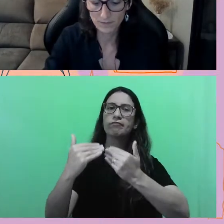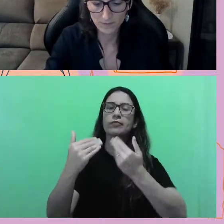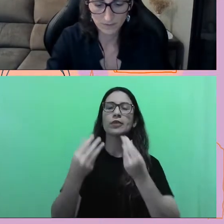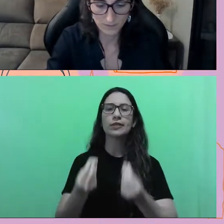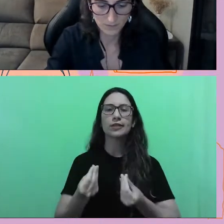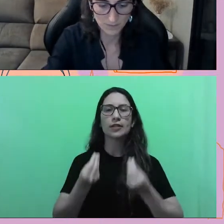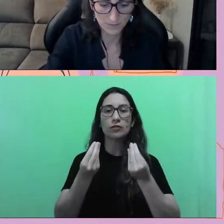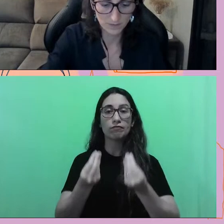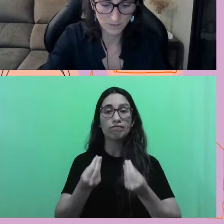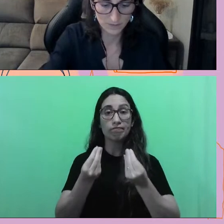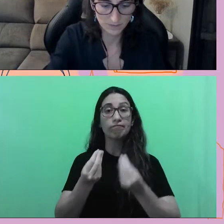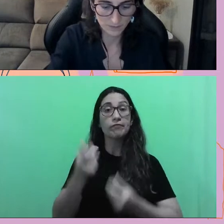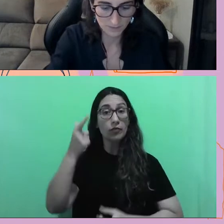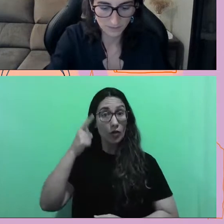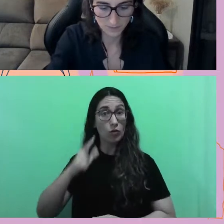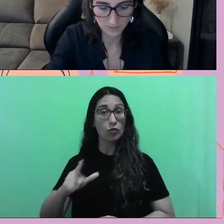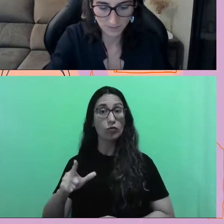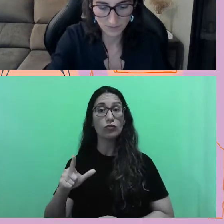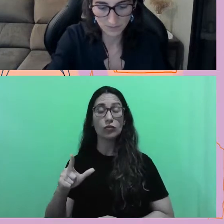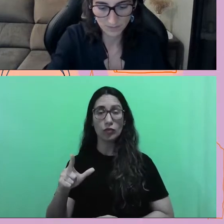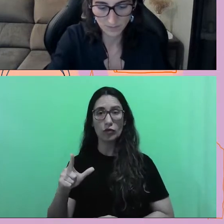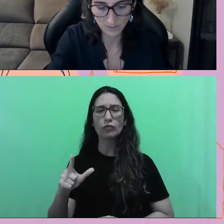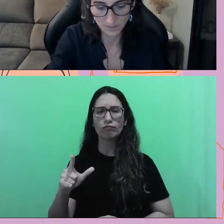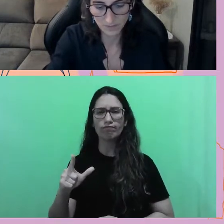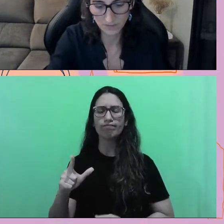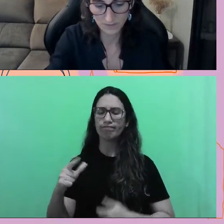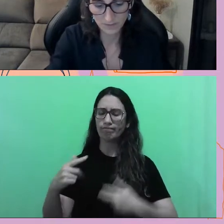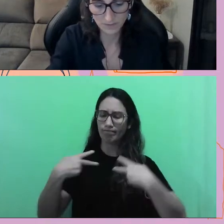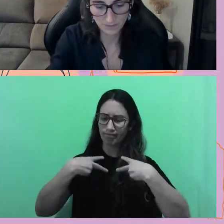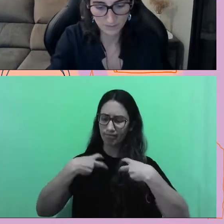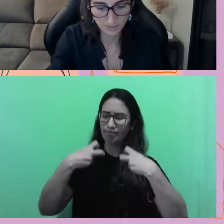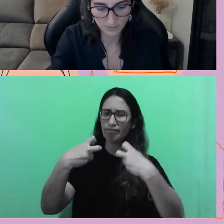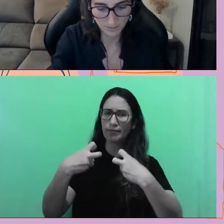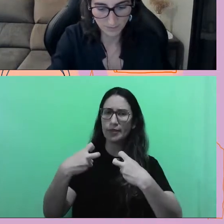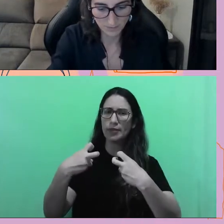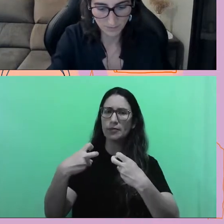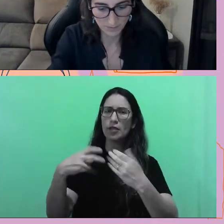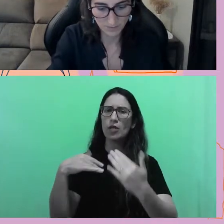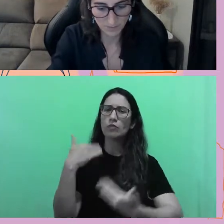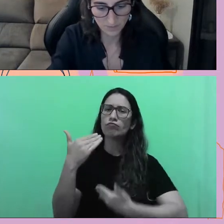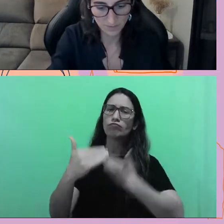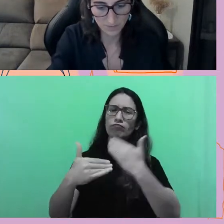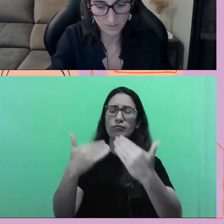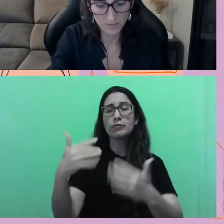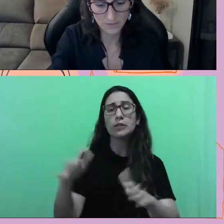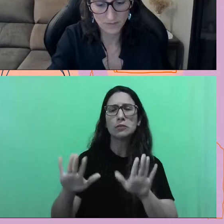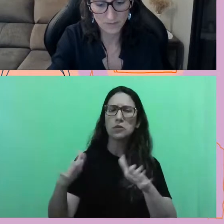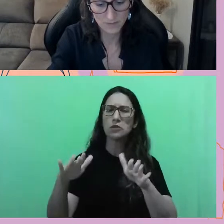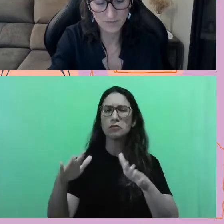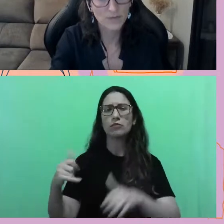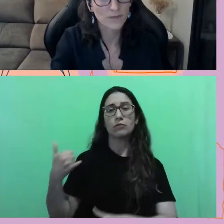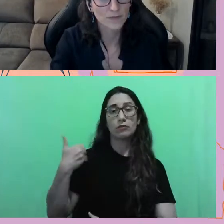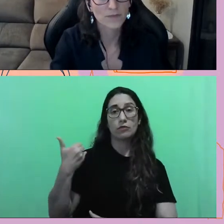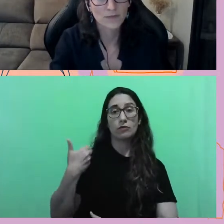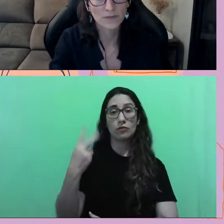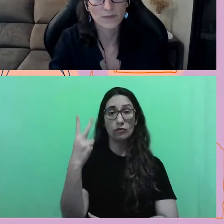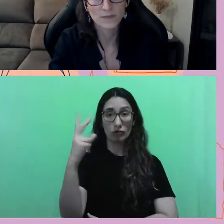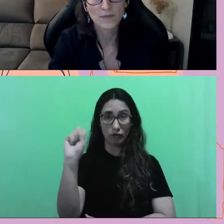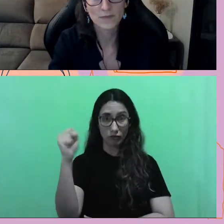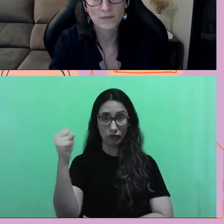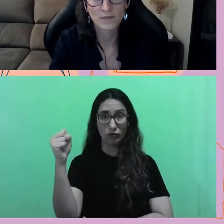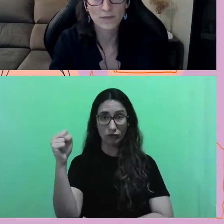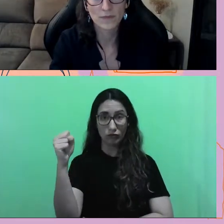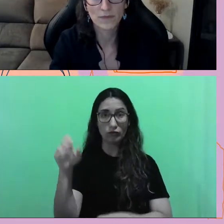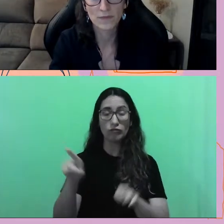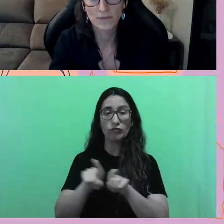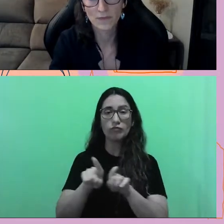eu consigo enxergar que foi finalizada ali quando eu já estava com 28 anos, que